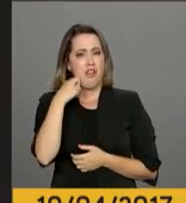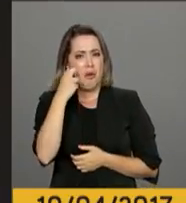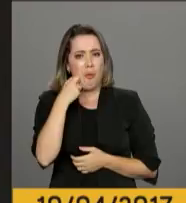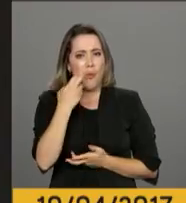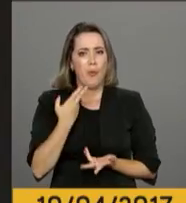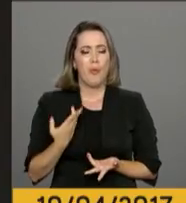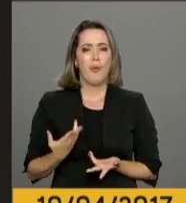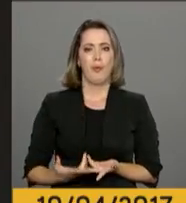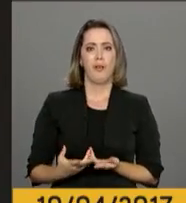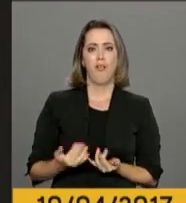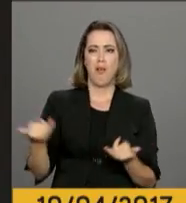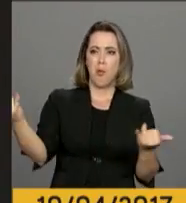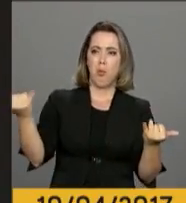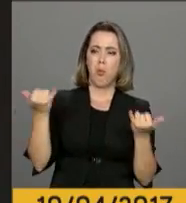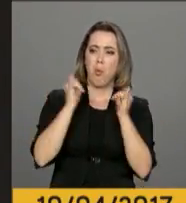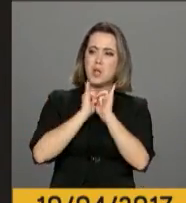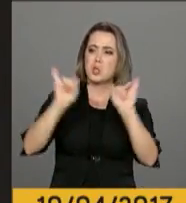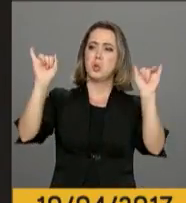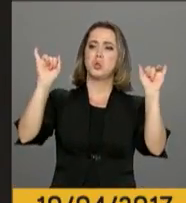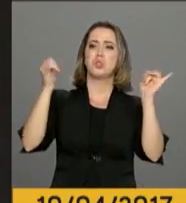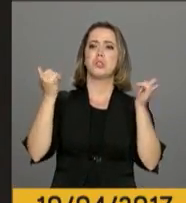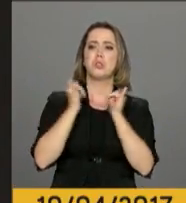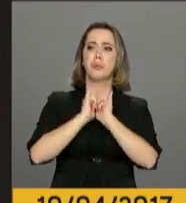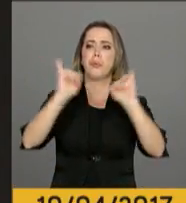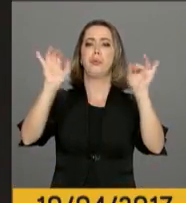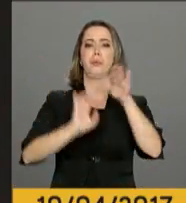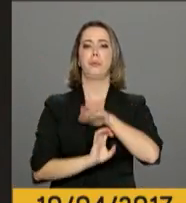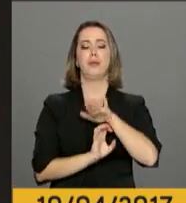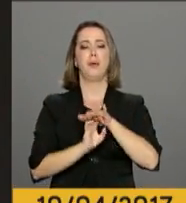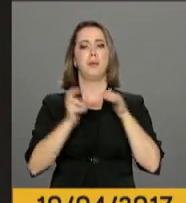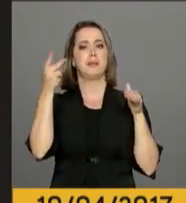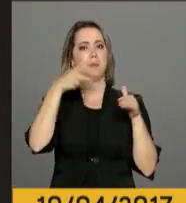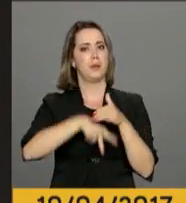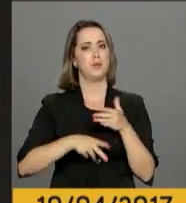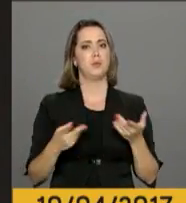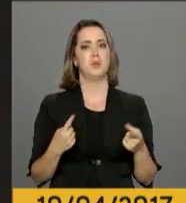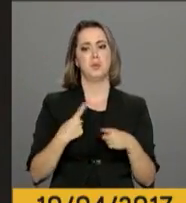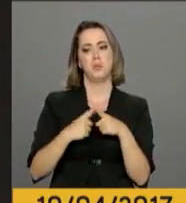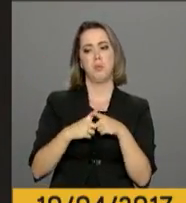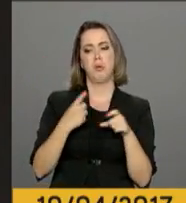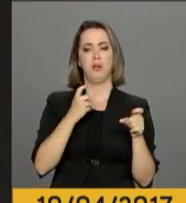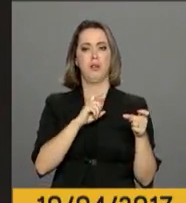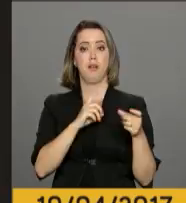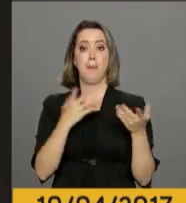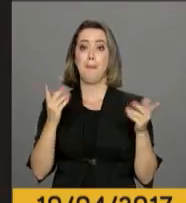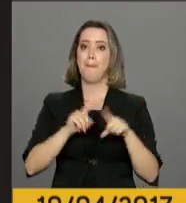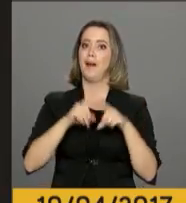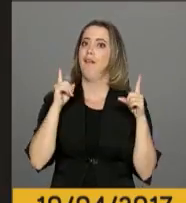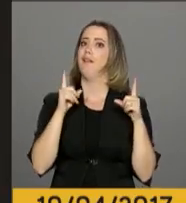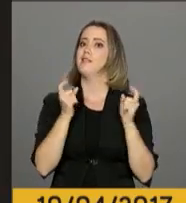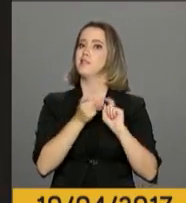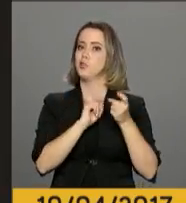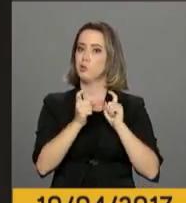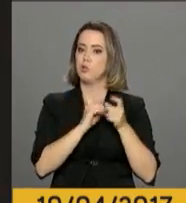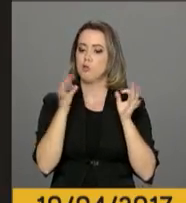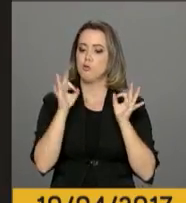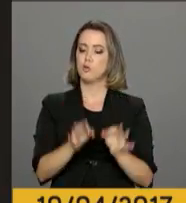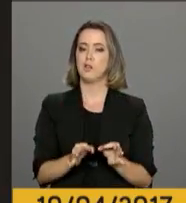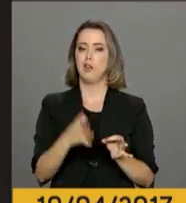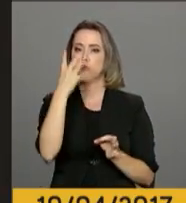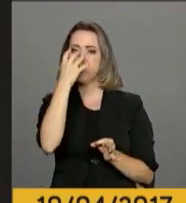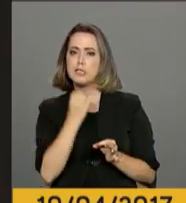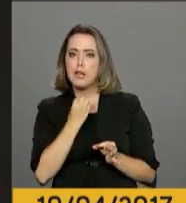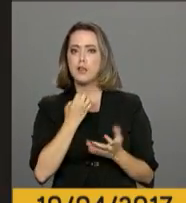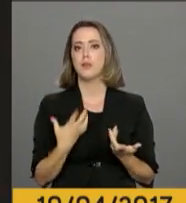até, com as notícias que vinham da Petrobras, pois com gestão profissional, com gente competente, com